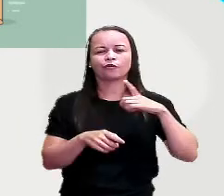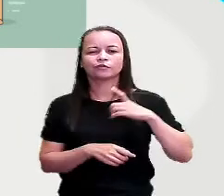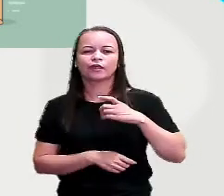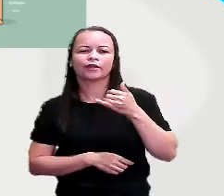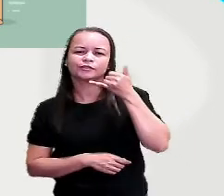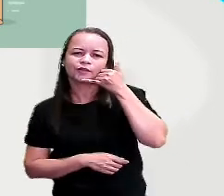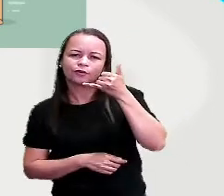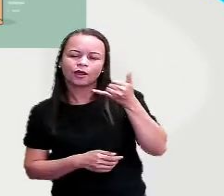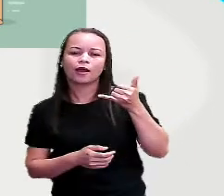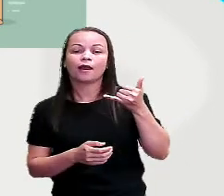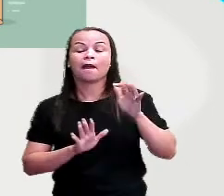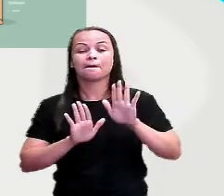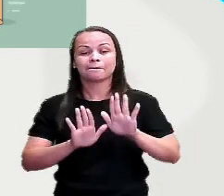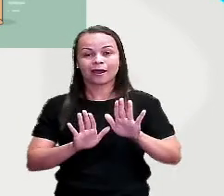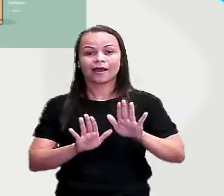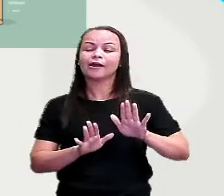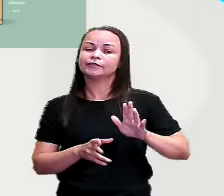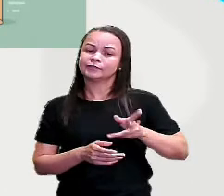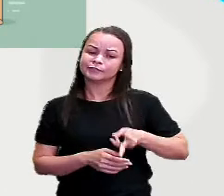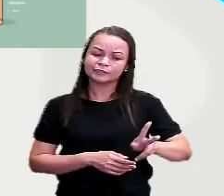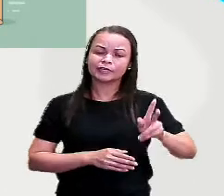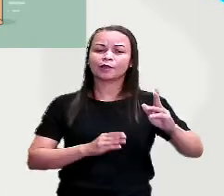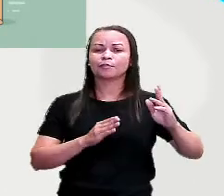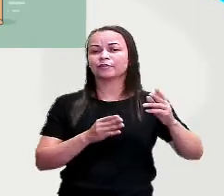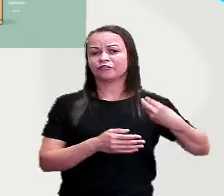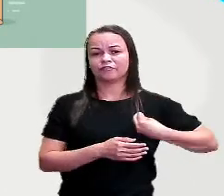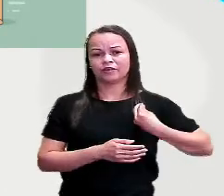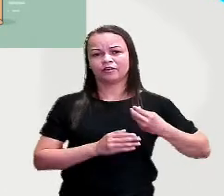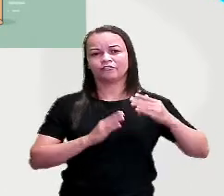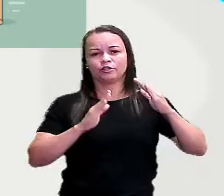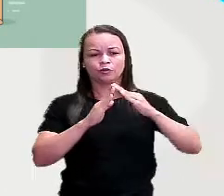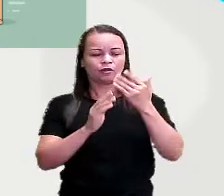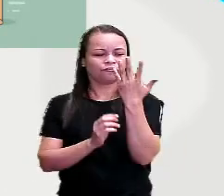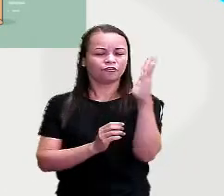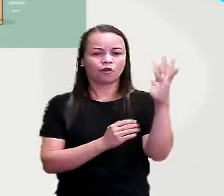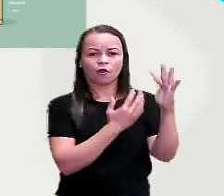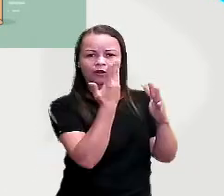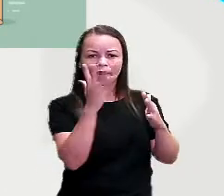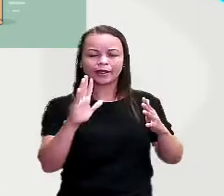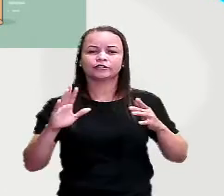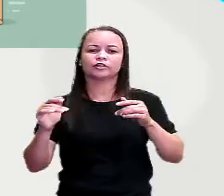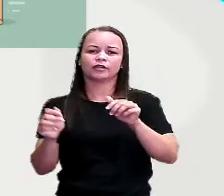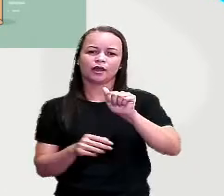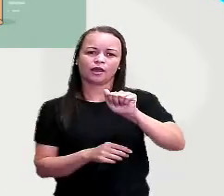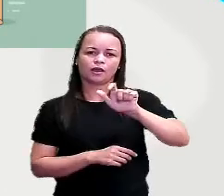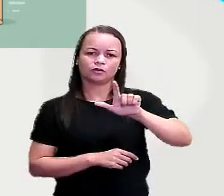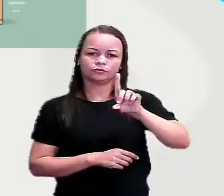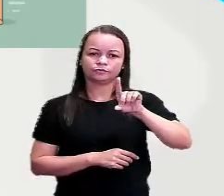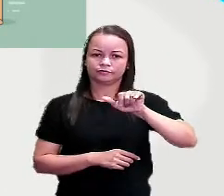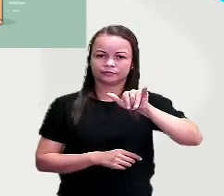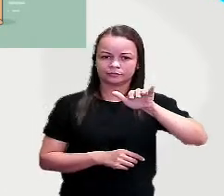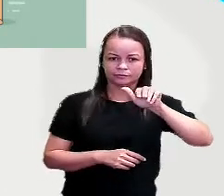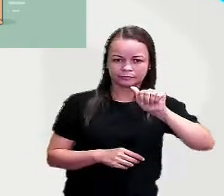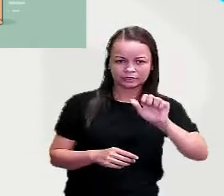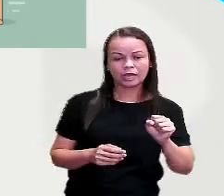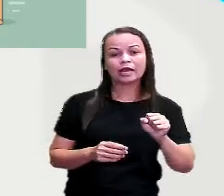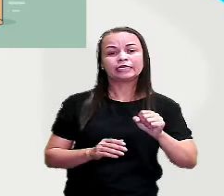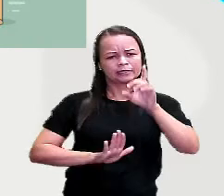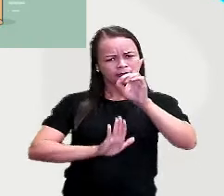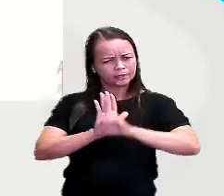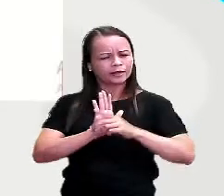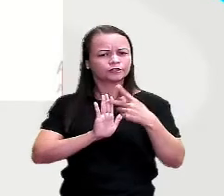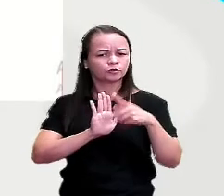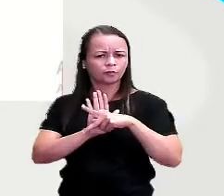eles continuam morando nas florestas, morando em aldeias e conservando as tradições deles. Eles têm total direito disso, tá,